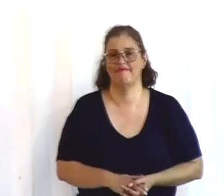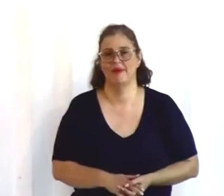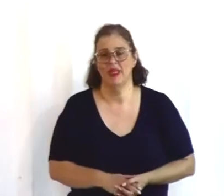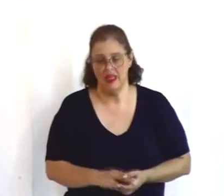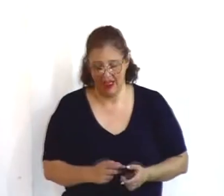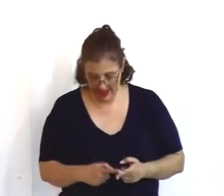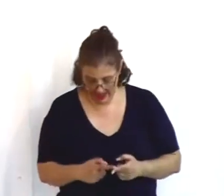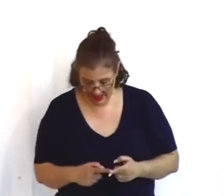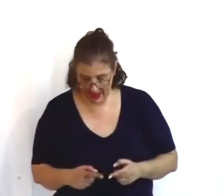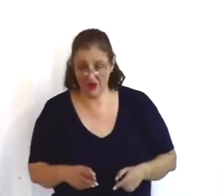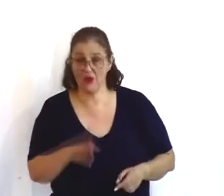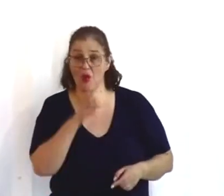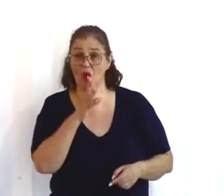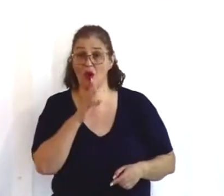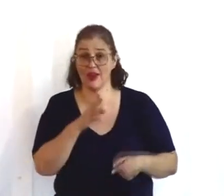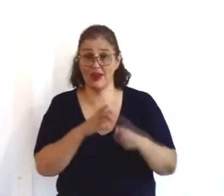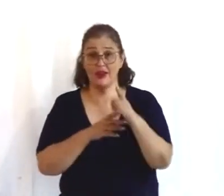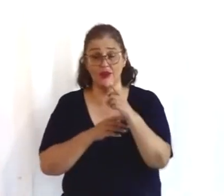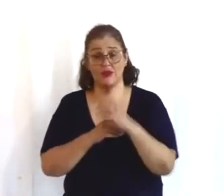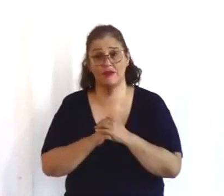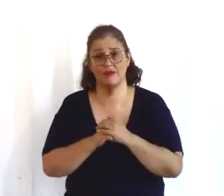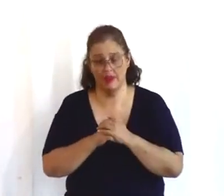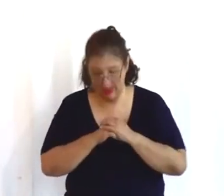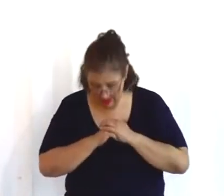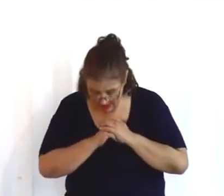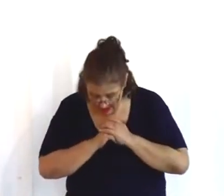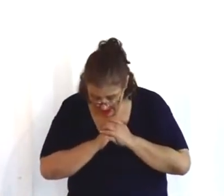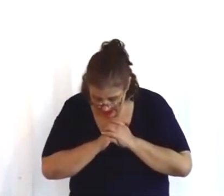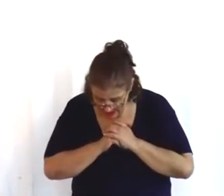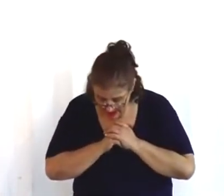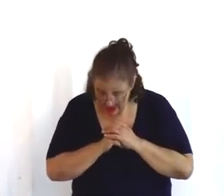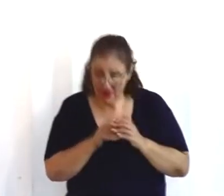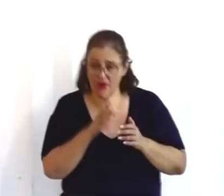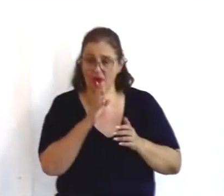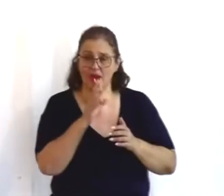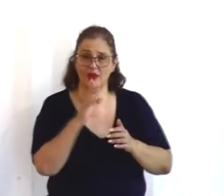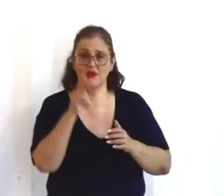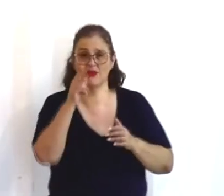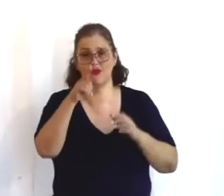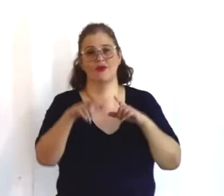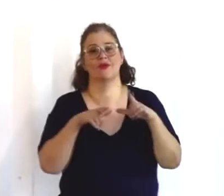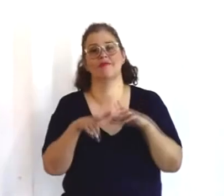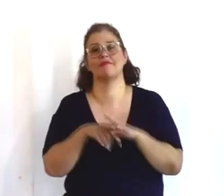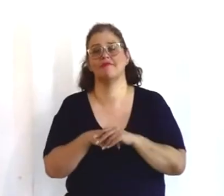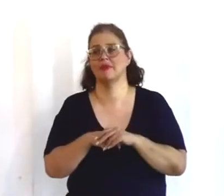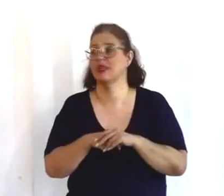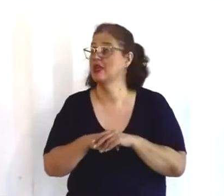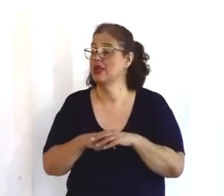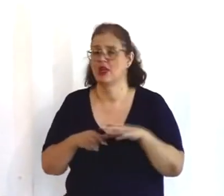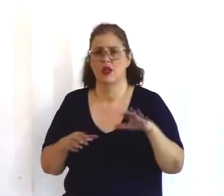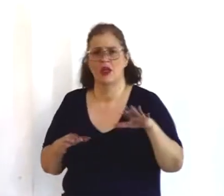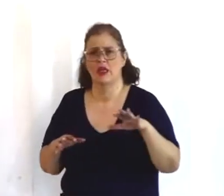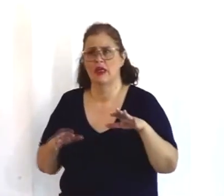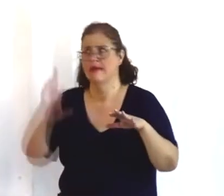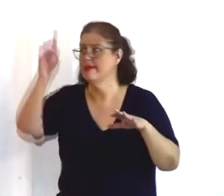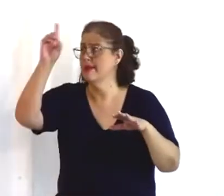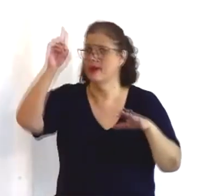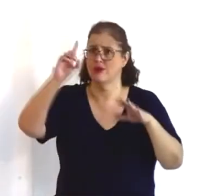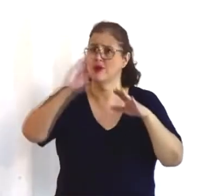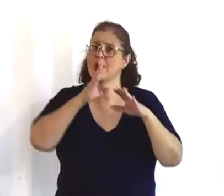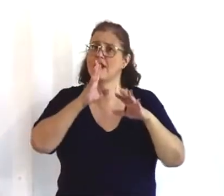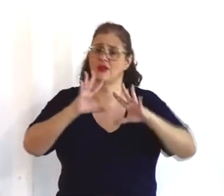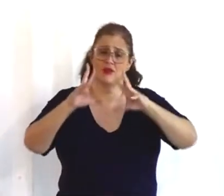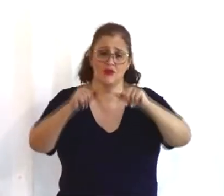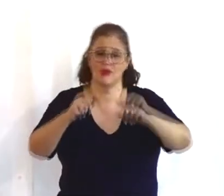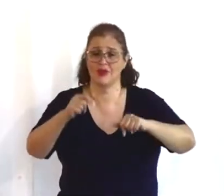conheço as tuas obras, assim como o Senhor conhece a história da igreja presbiteriana da Lapa, assim como o Senhor conhece a história de todas as igrejas que pregam o evangelho na